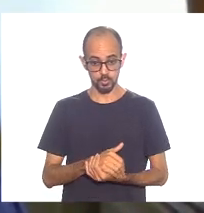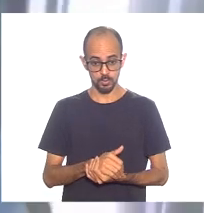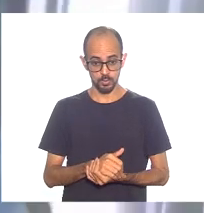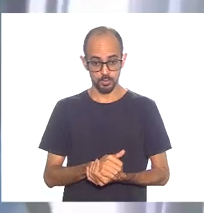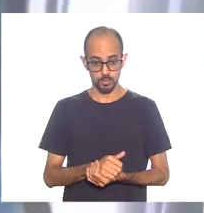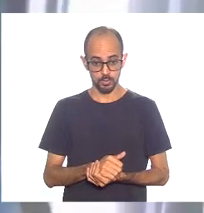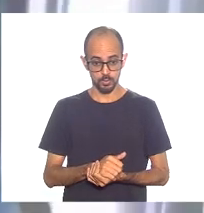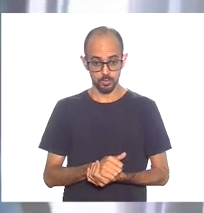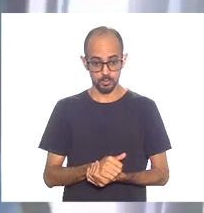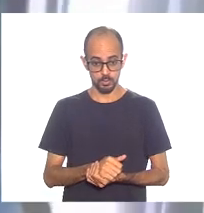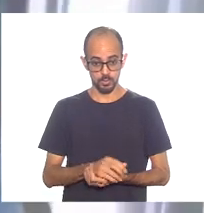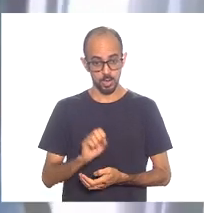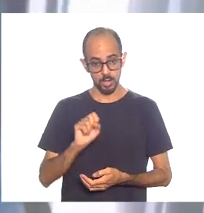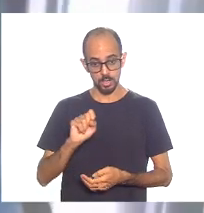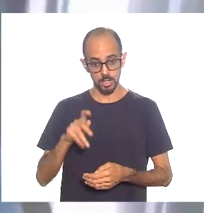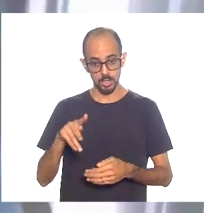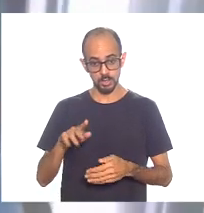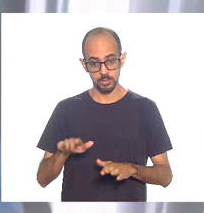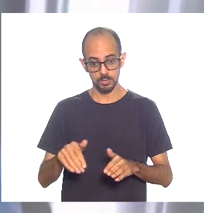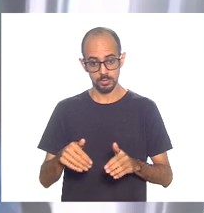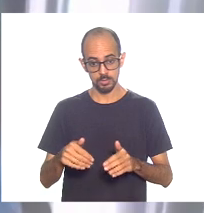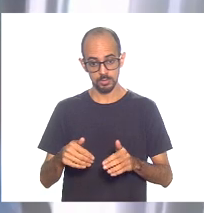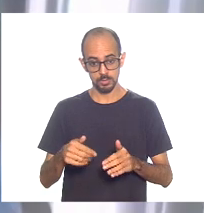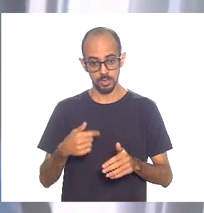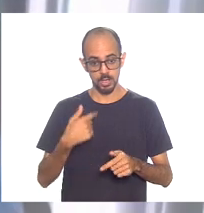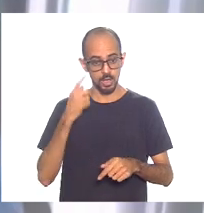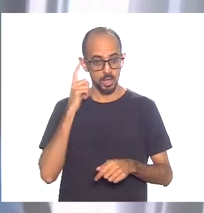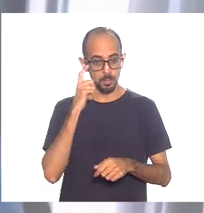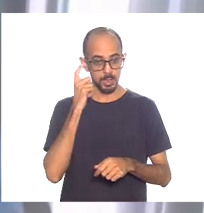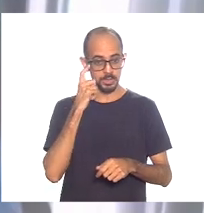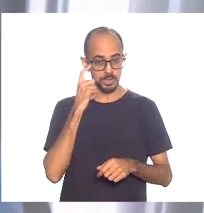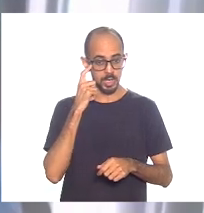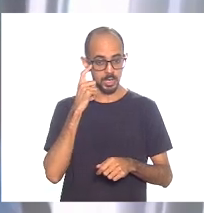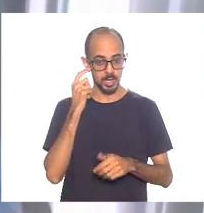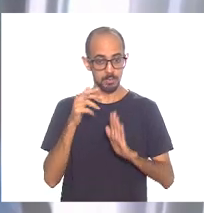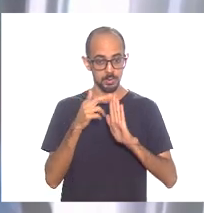21. Bom, ok, tudo bem. Eu achei que fosse para deixar essa regra